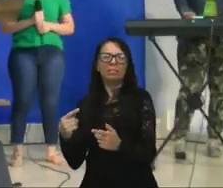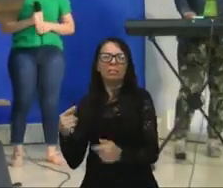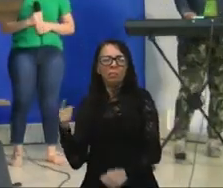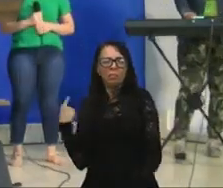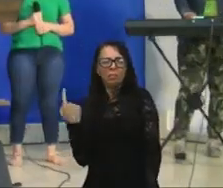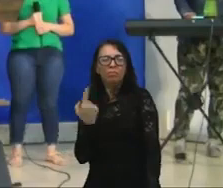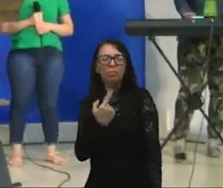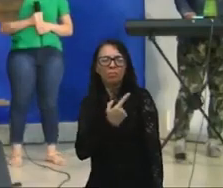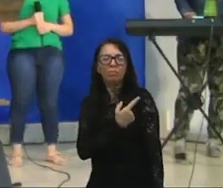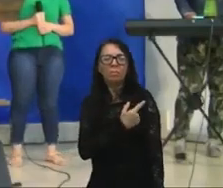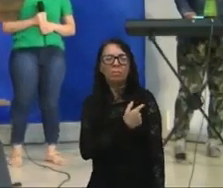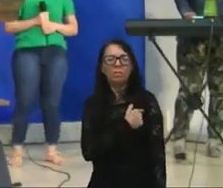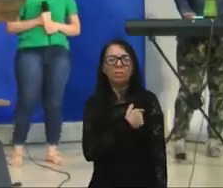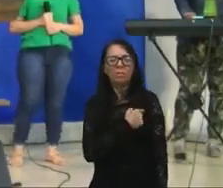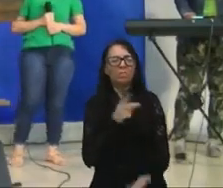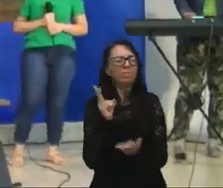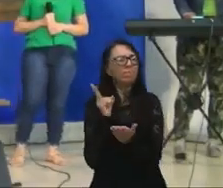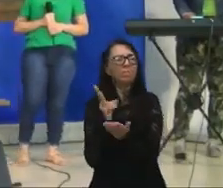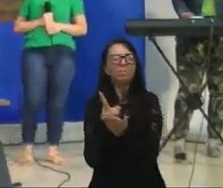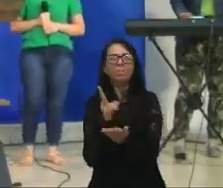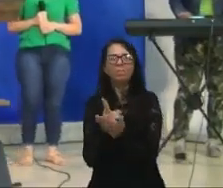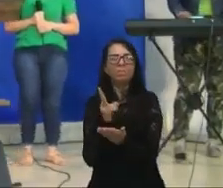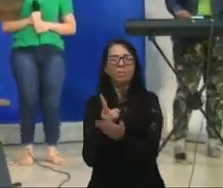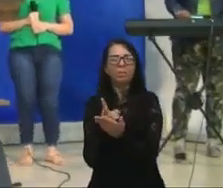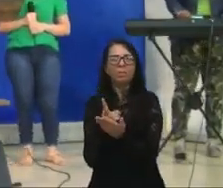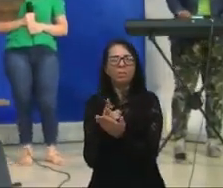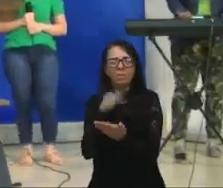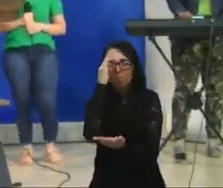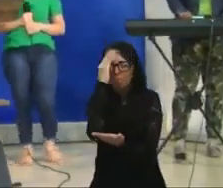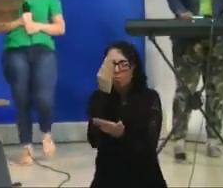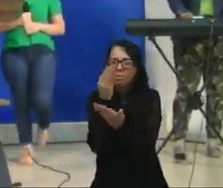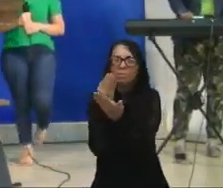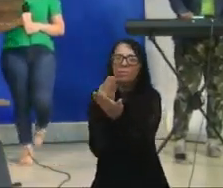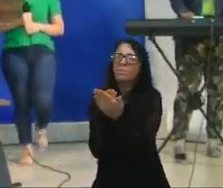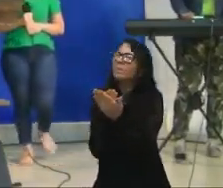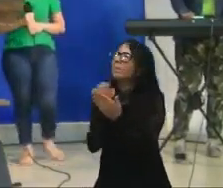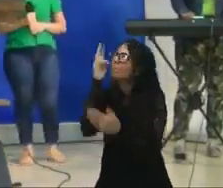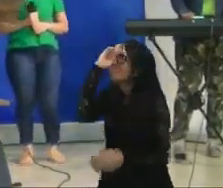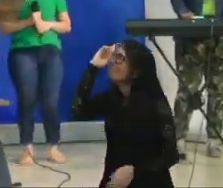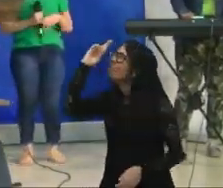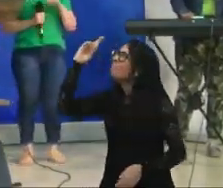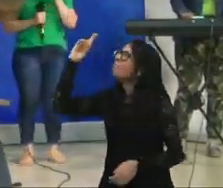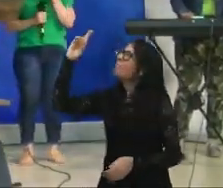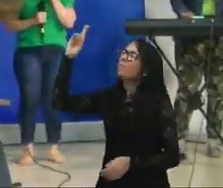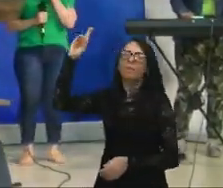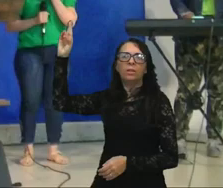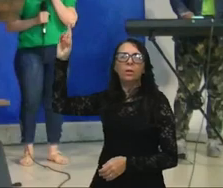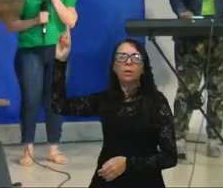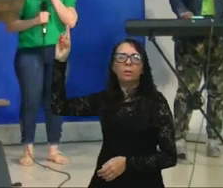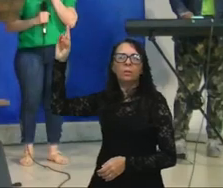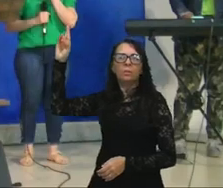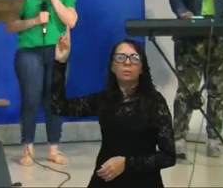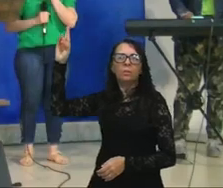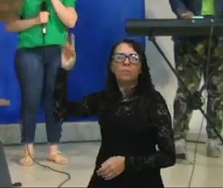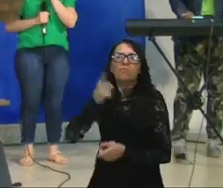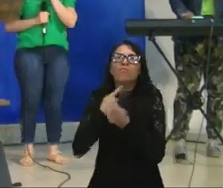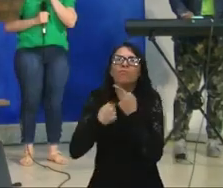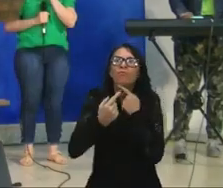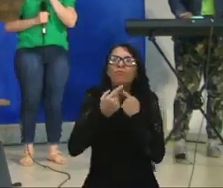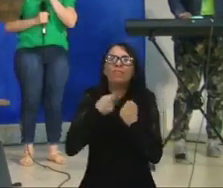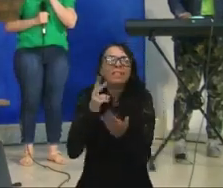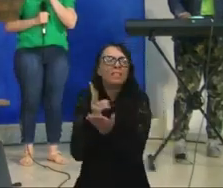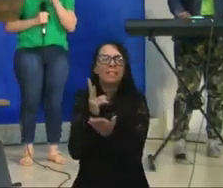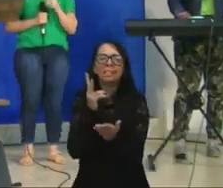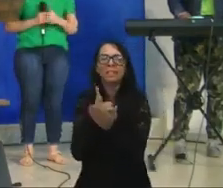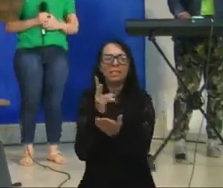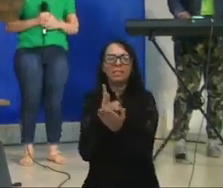vidas, nós possamos ter a confiança no Senhor, possamos nos achegar aos pés do Senhor